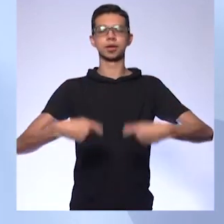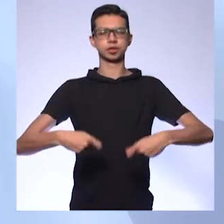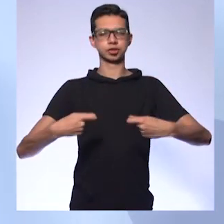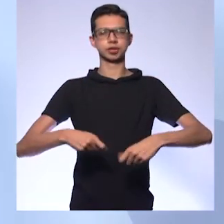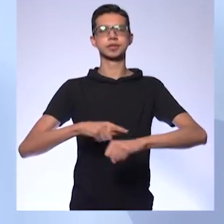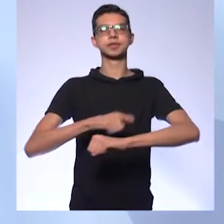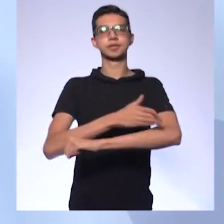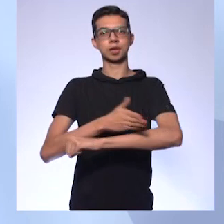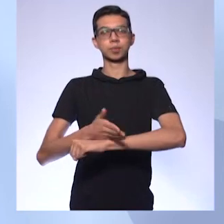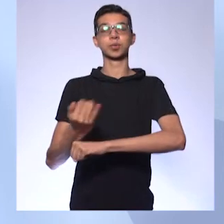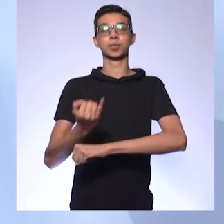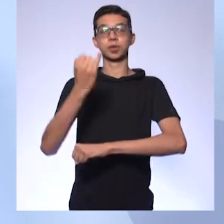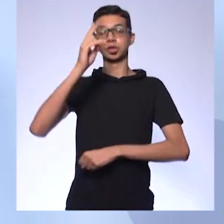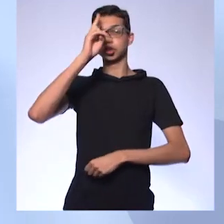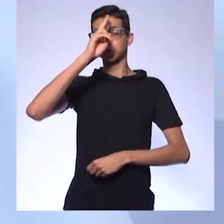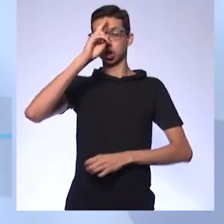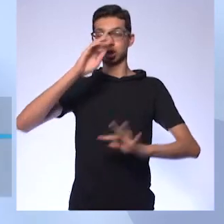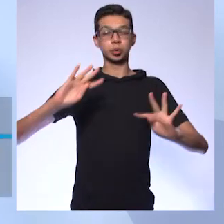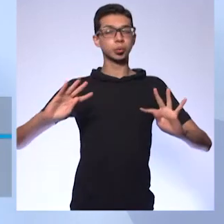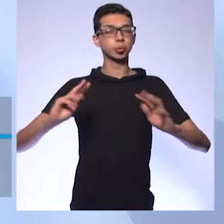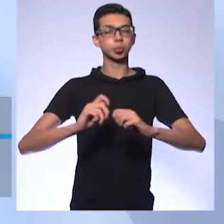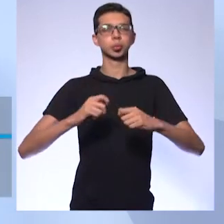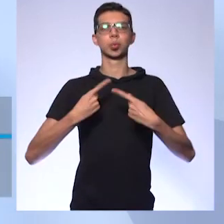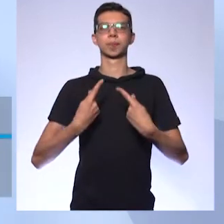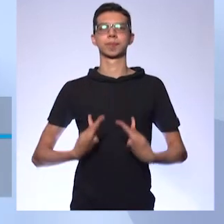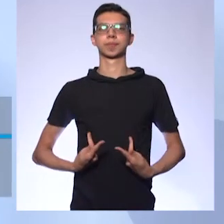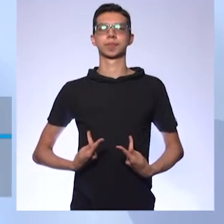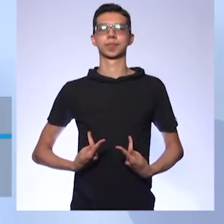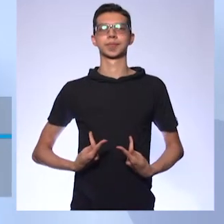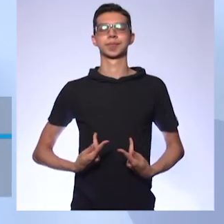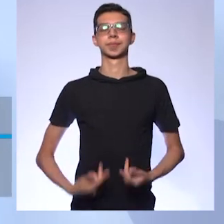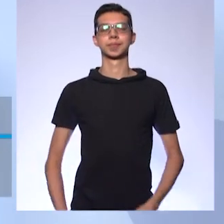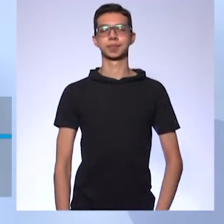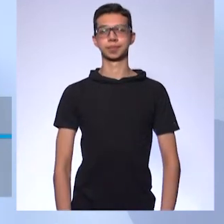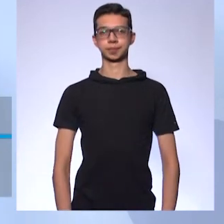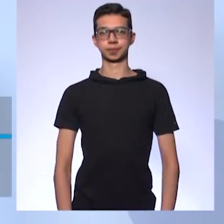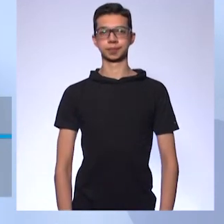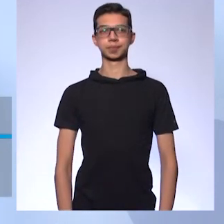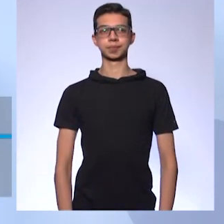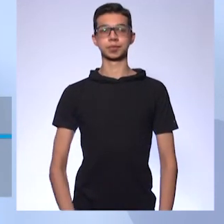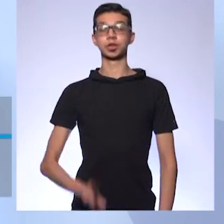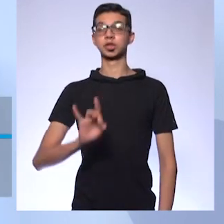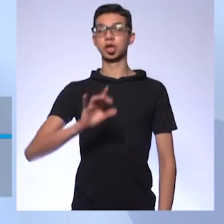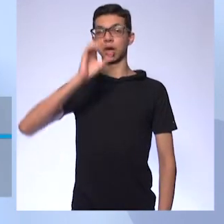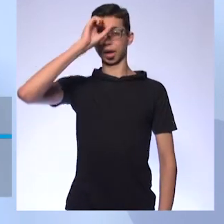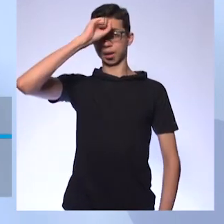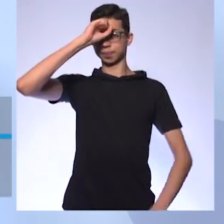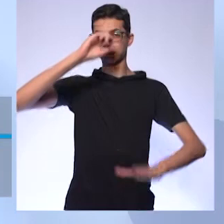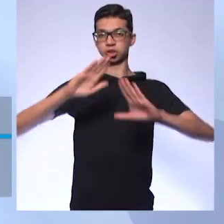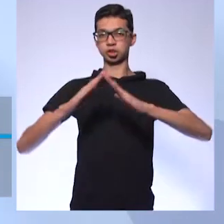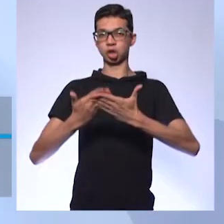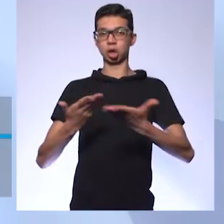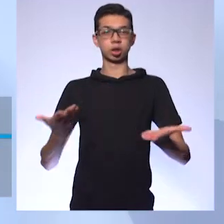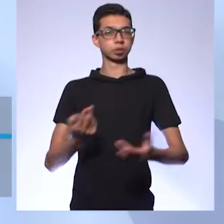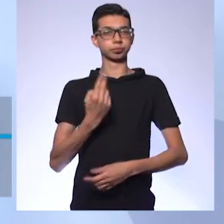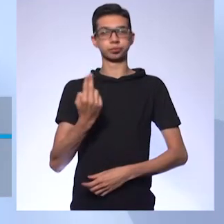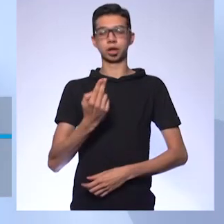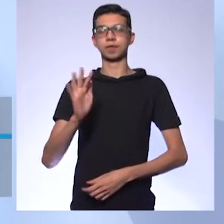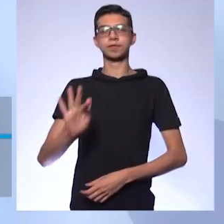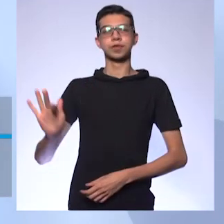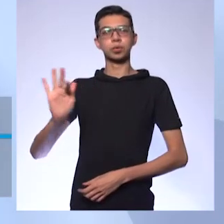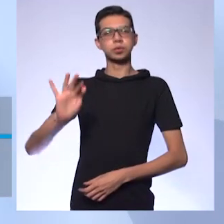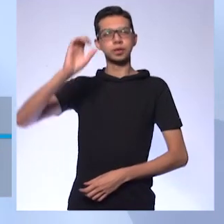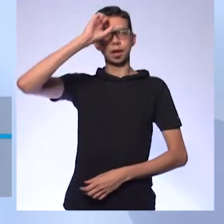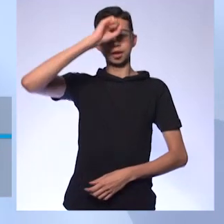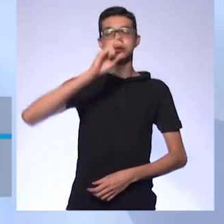muito importante da história da humanidade, que não basta o que a gente aprende aqui na escola, não basta o que a gente aprende na faculdade, sempre